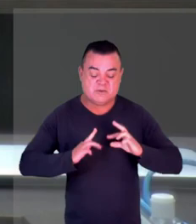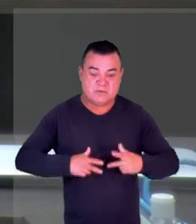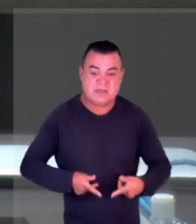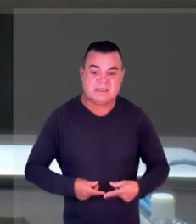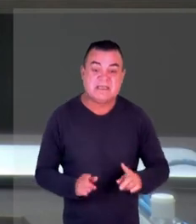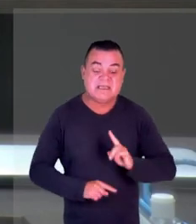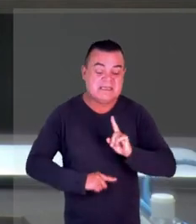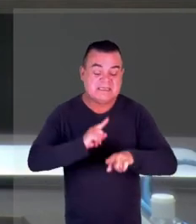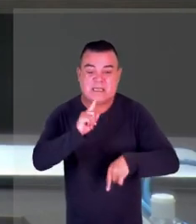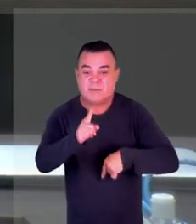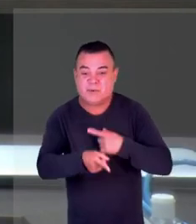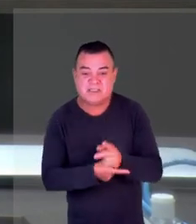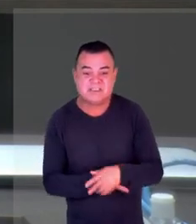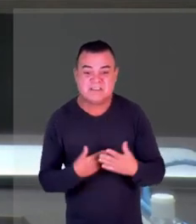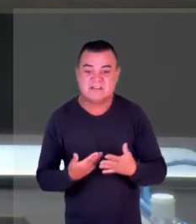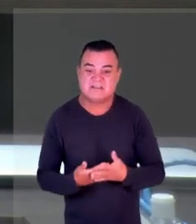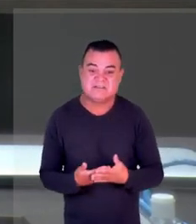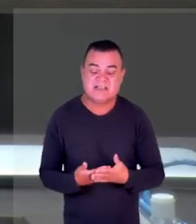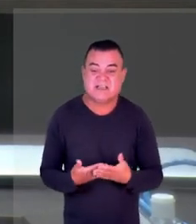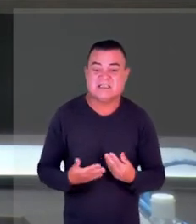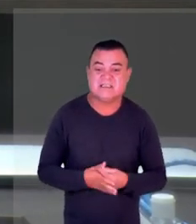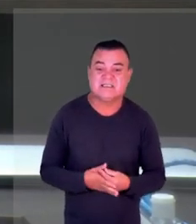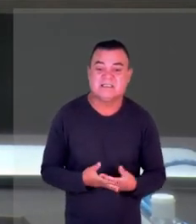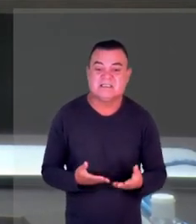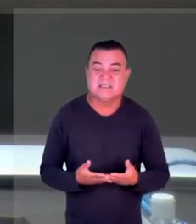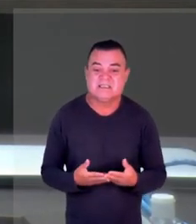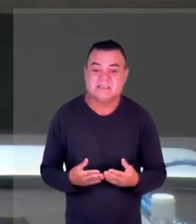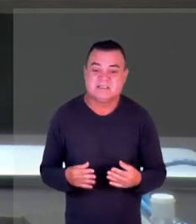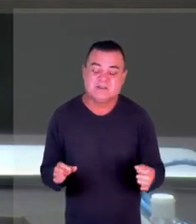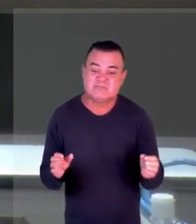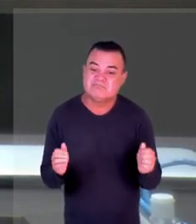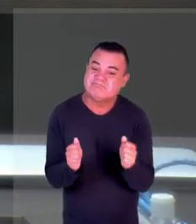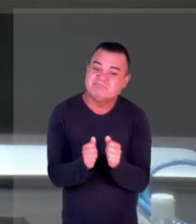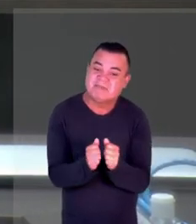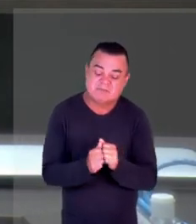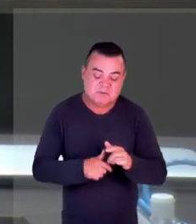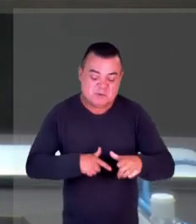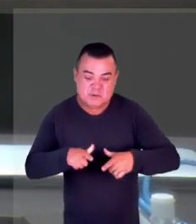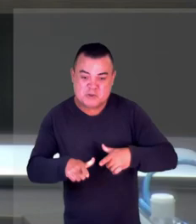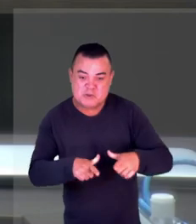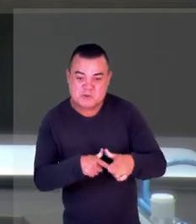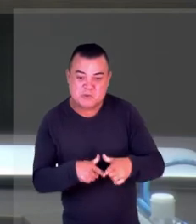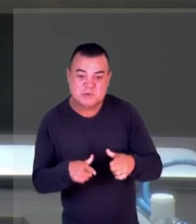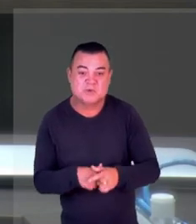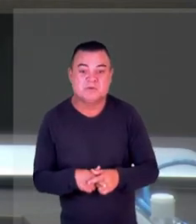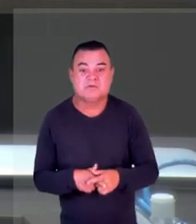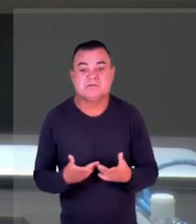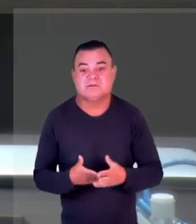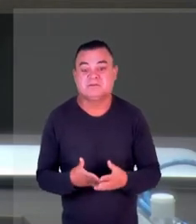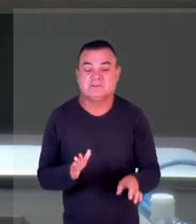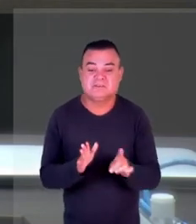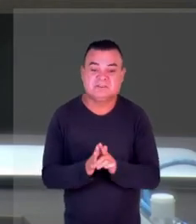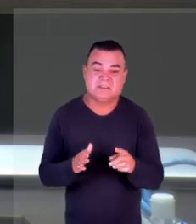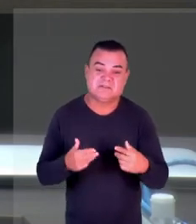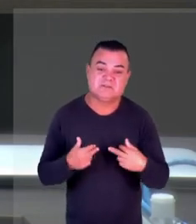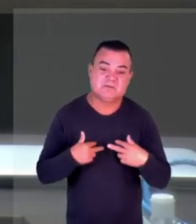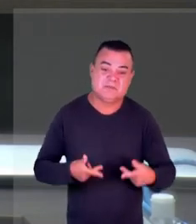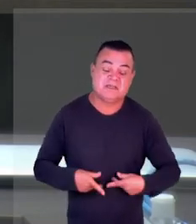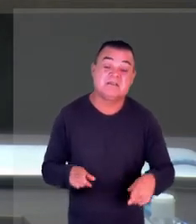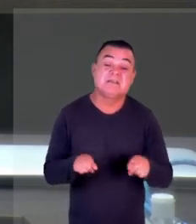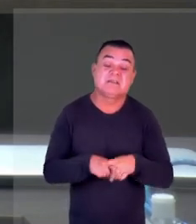costurando as questões institucionais Essa foi a nossa forma né de nos aproximarmos porque resultou também numa grande